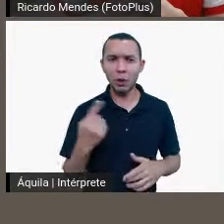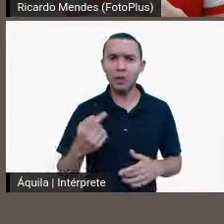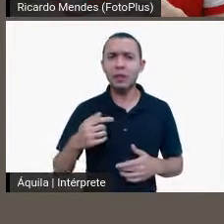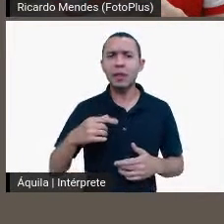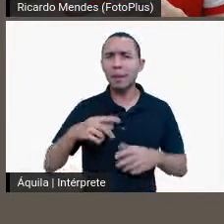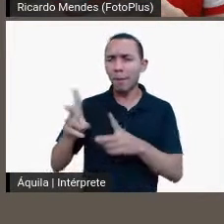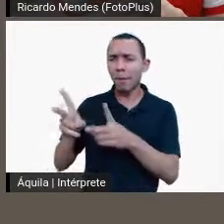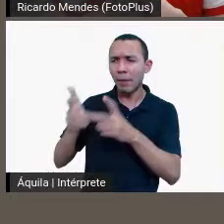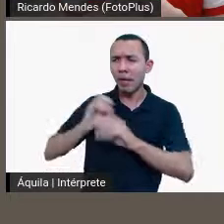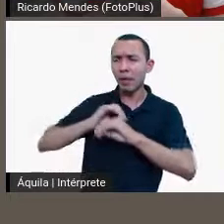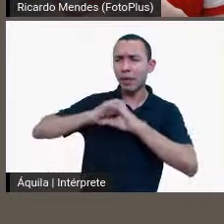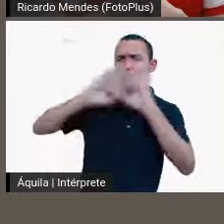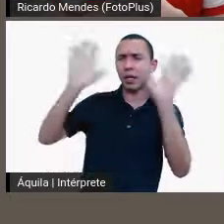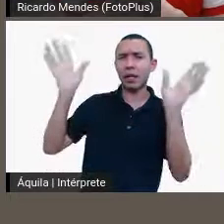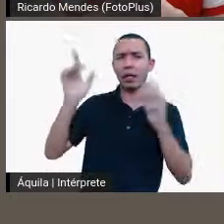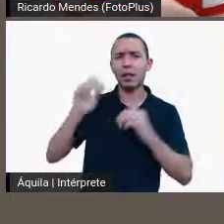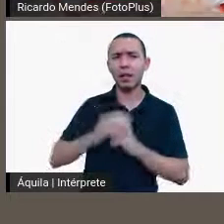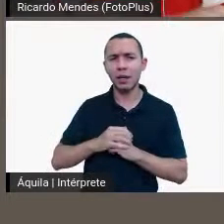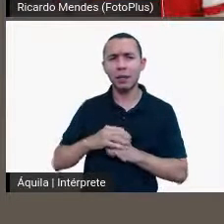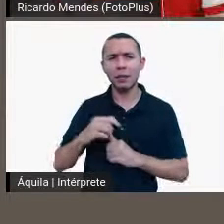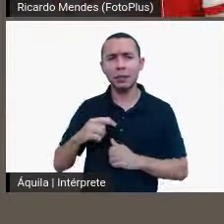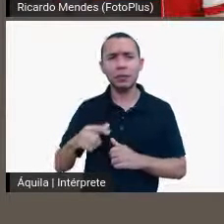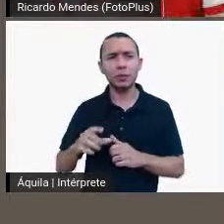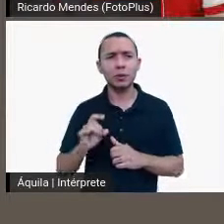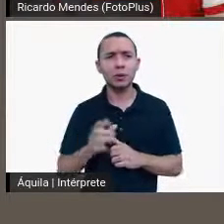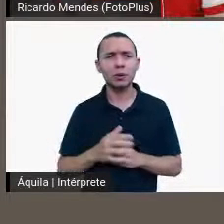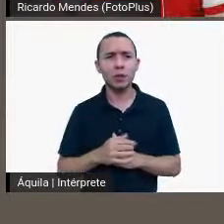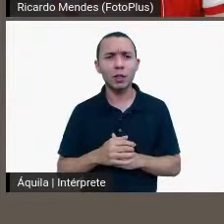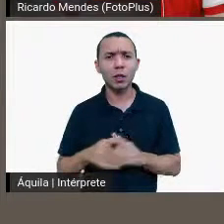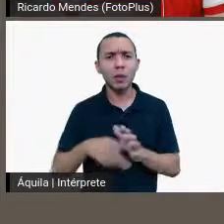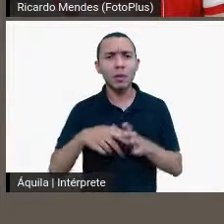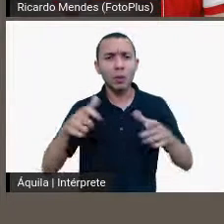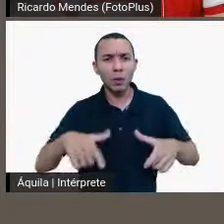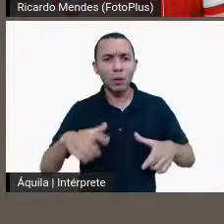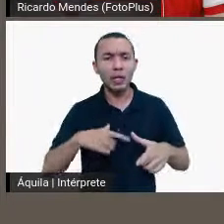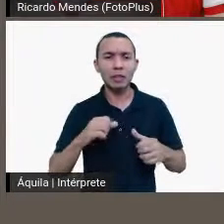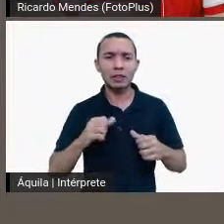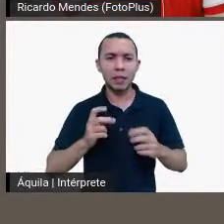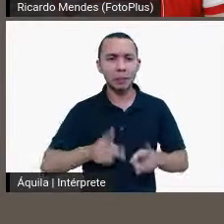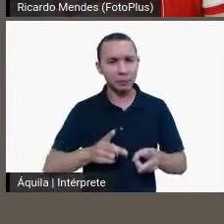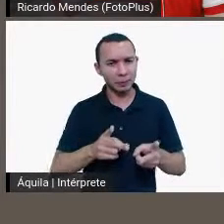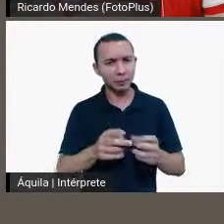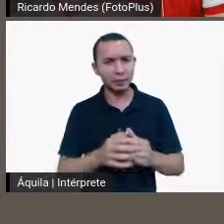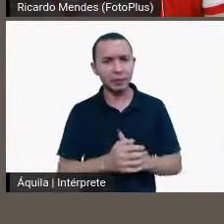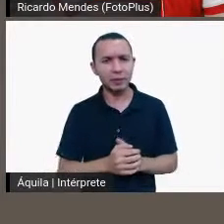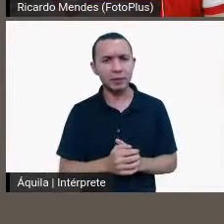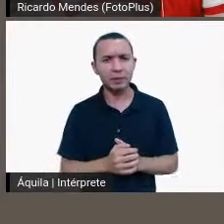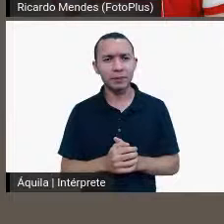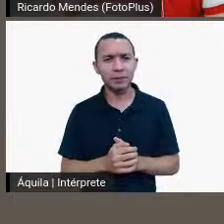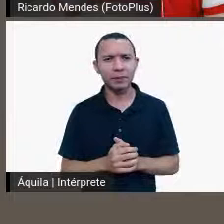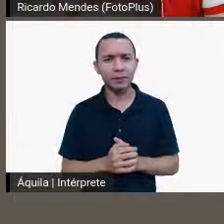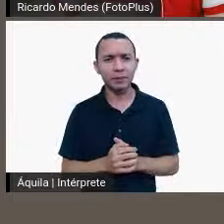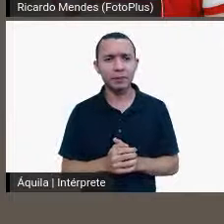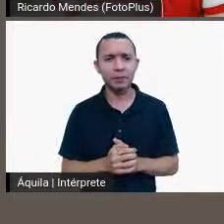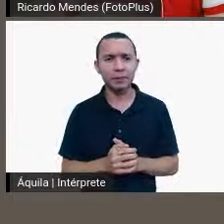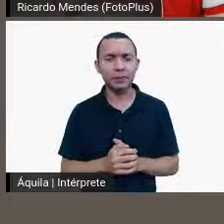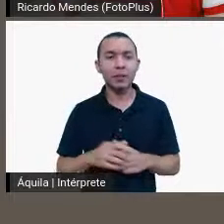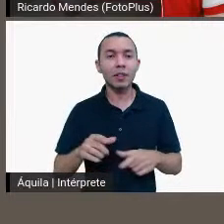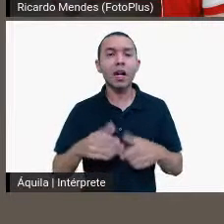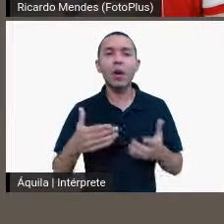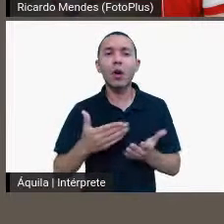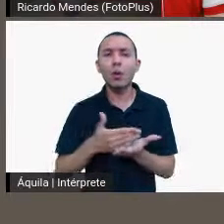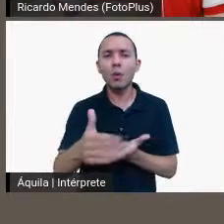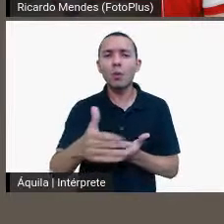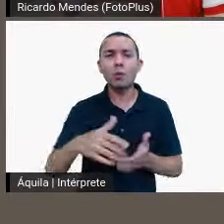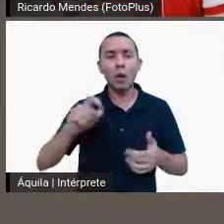de que, mais do que mero reflexo, havia mesmo motivos locais que o sustentasse. De uma forma ou outra, esse boom ocorre em muitos países, exemplo da América